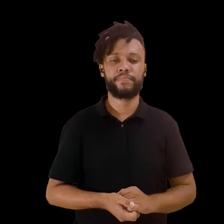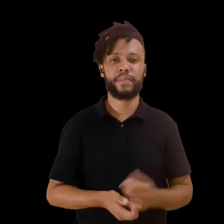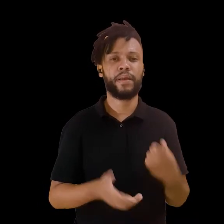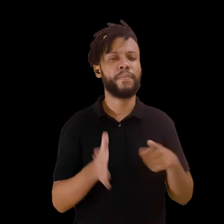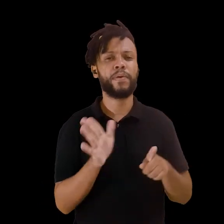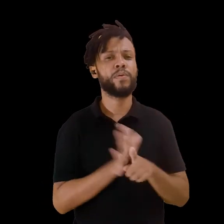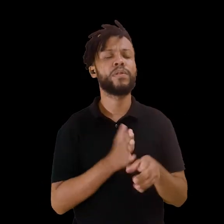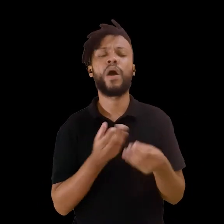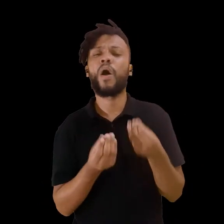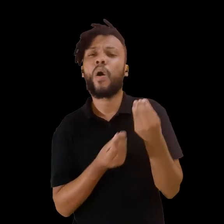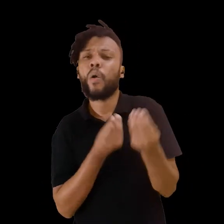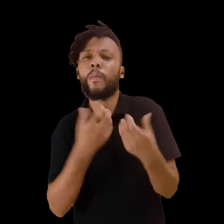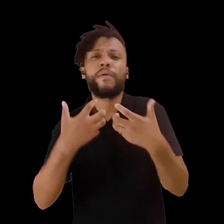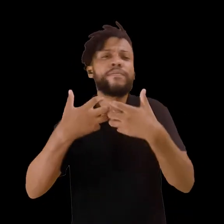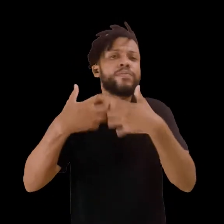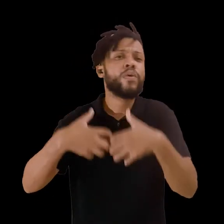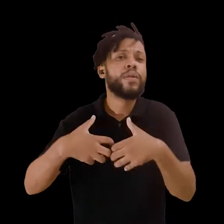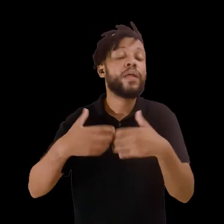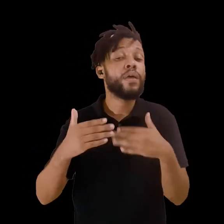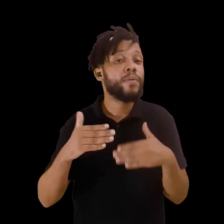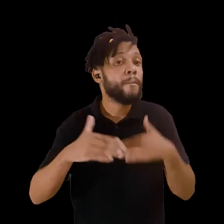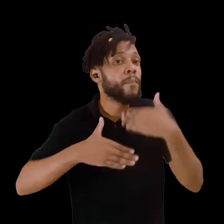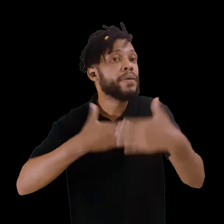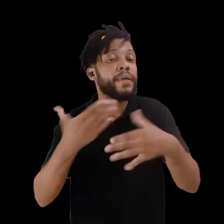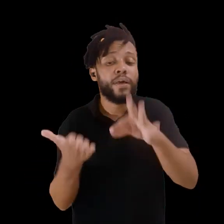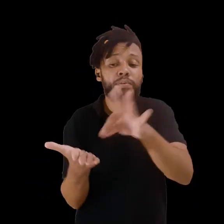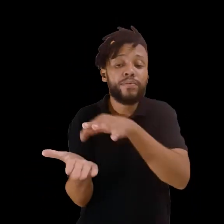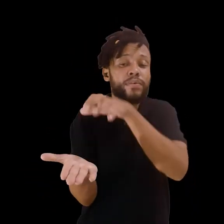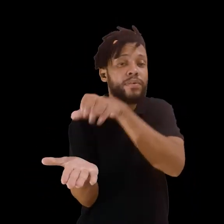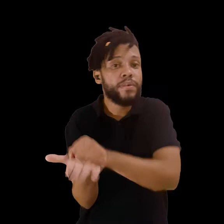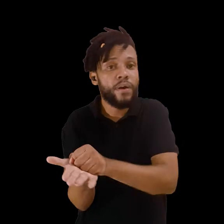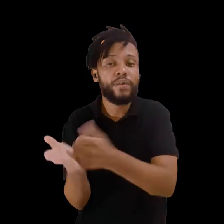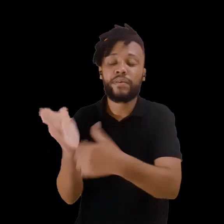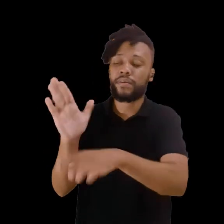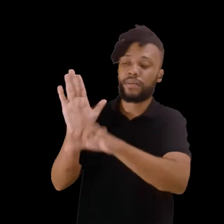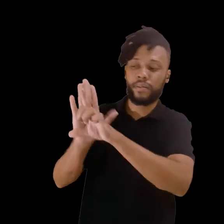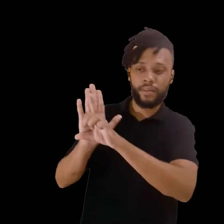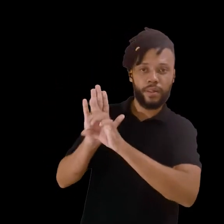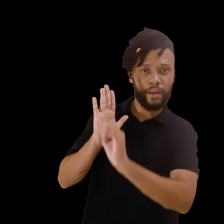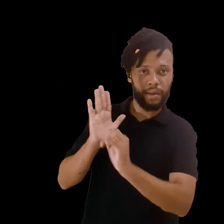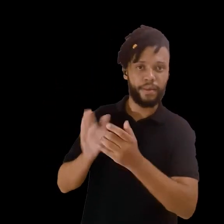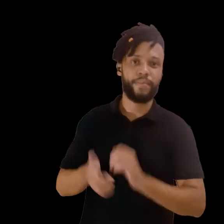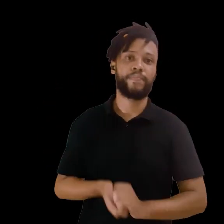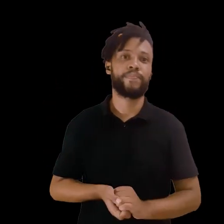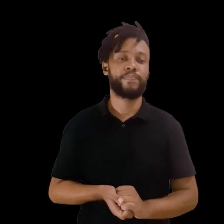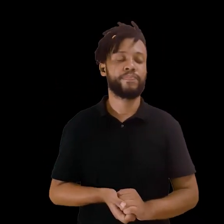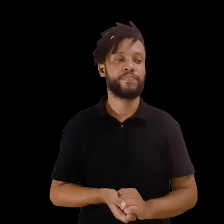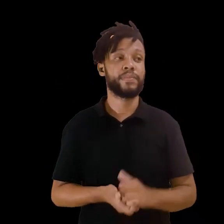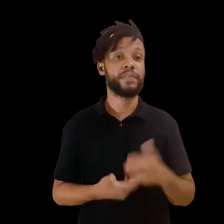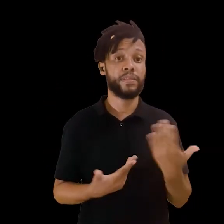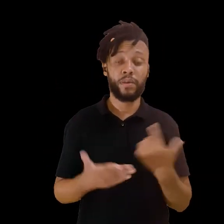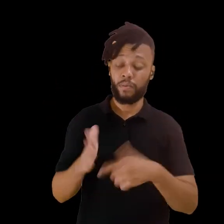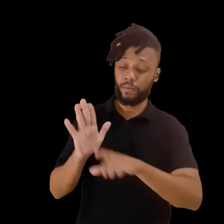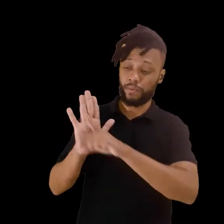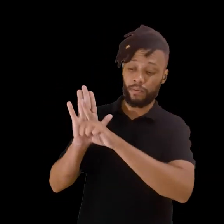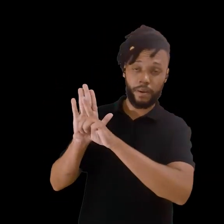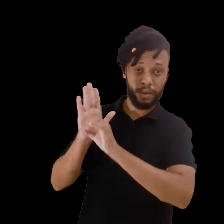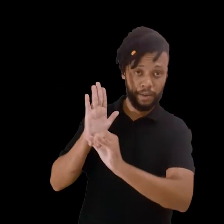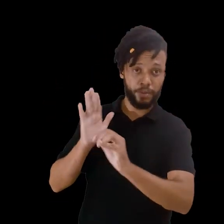Como funciona o processo de inscrição na lei? Bom, para utilizar a lei do ICMS,